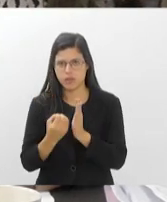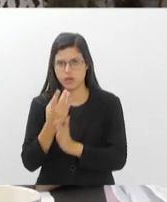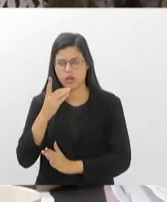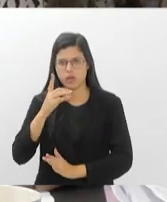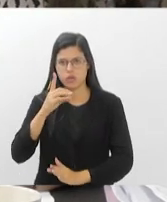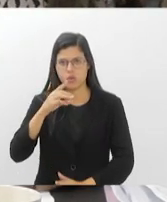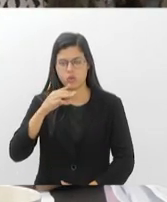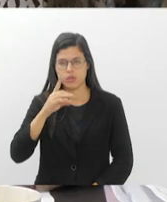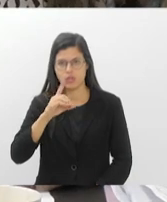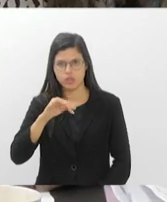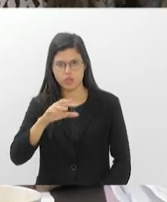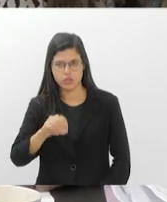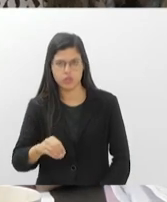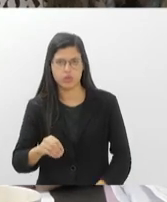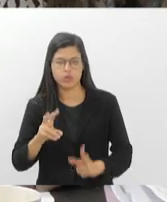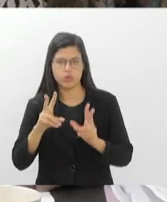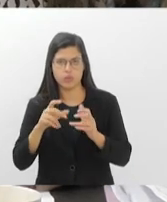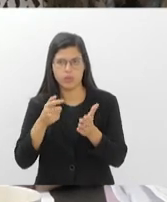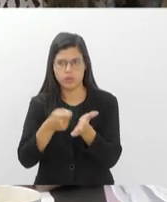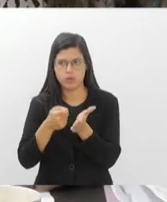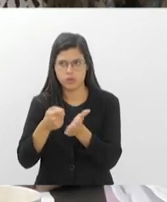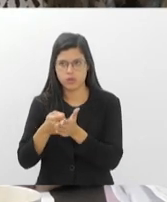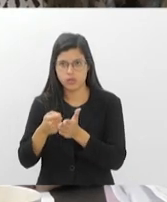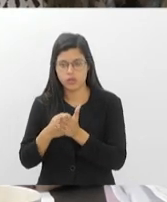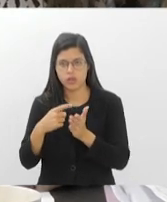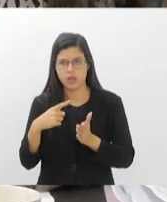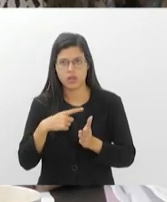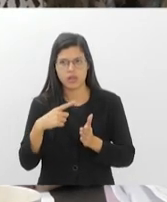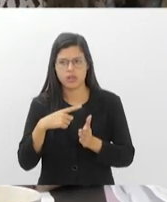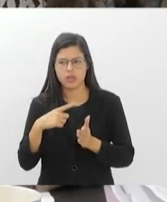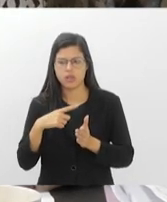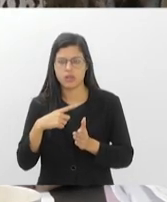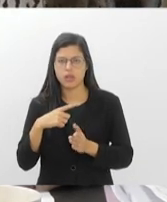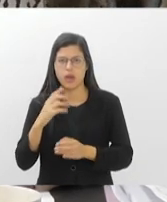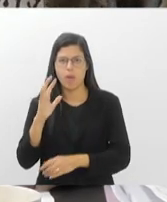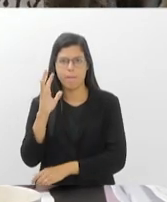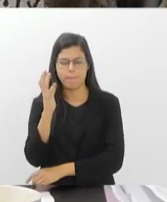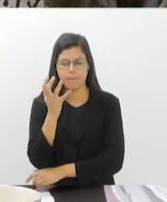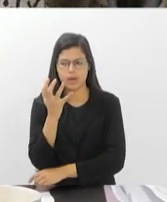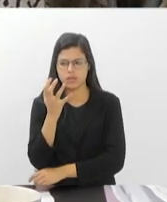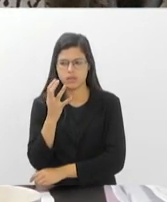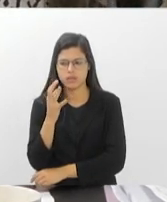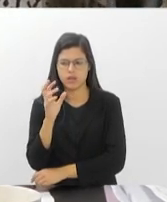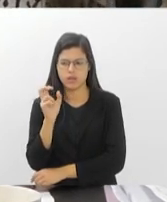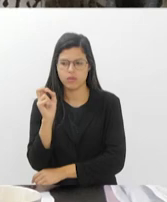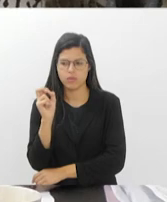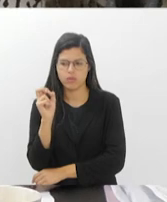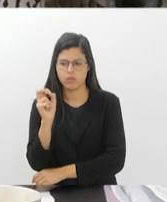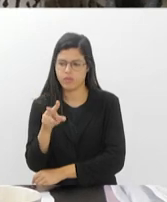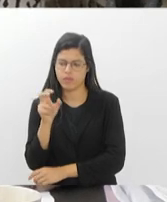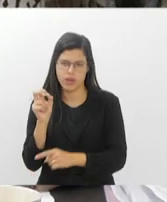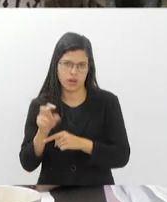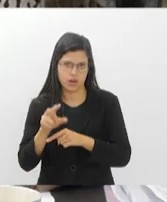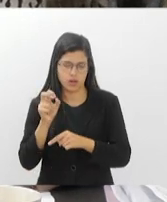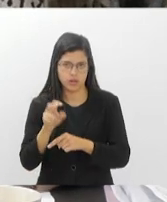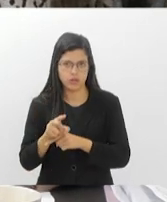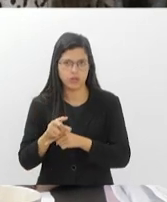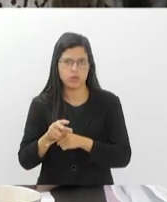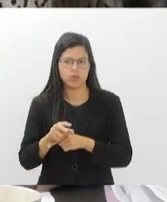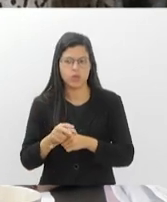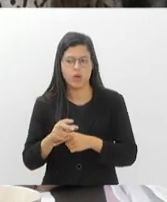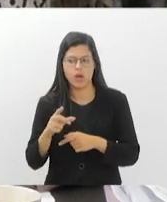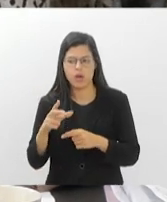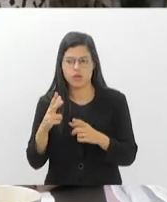sobre a obrigatoriedade dos estabelecimentos que comercializem plantas tóxicas que ofereçam riscos aos animais domésticos a fixarem